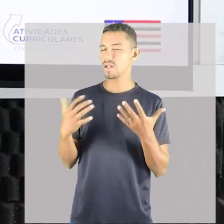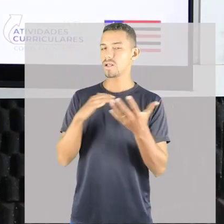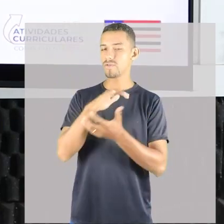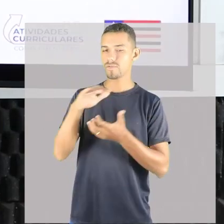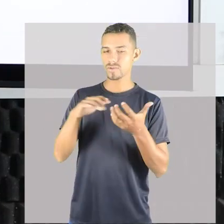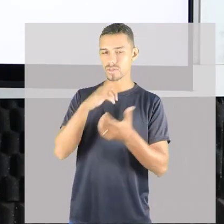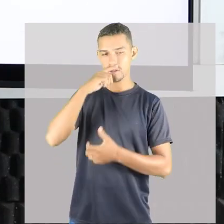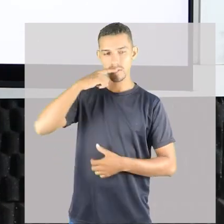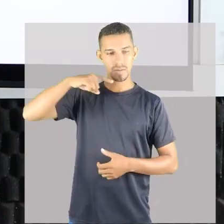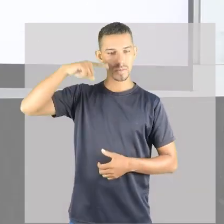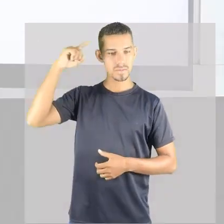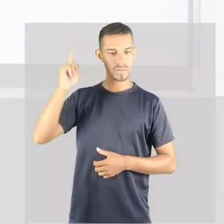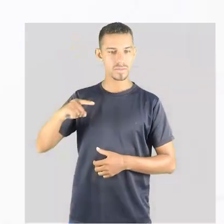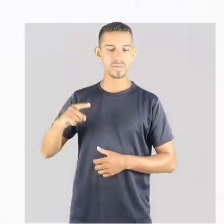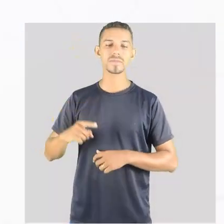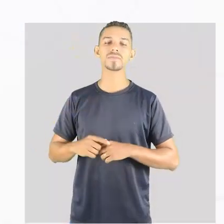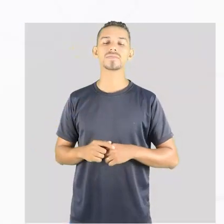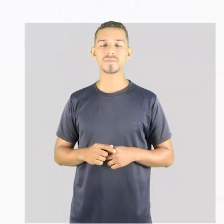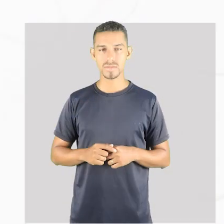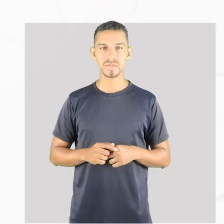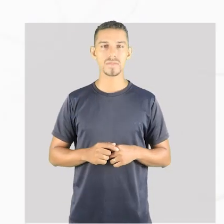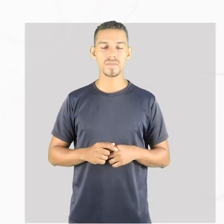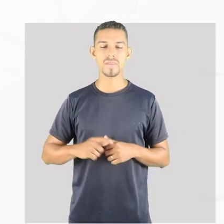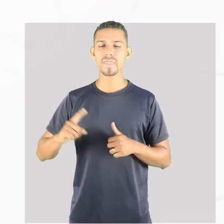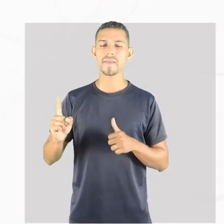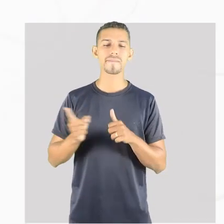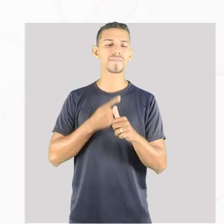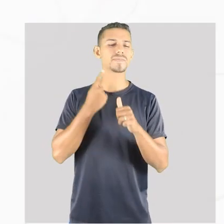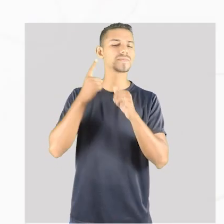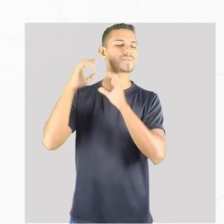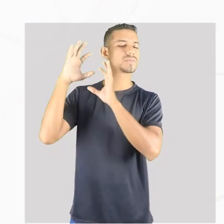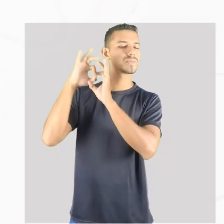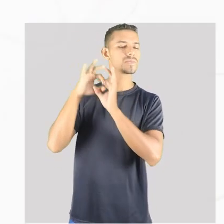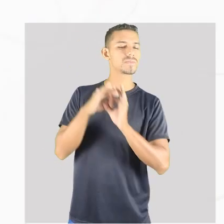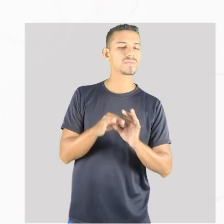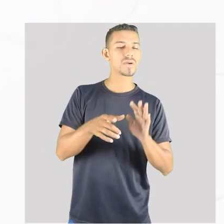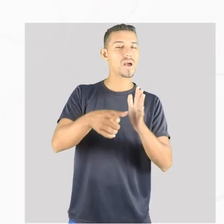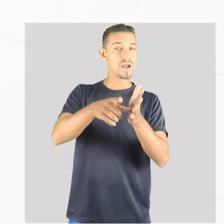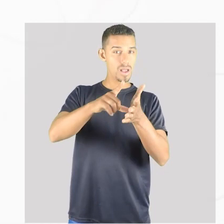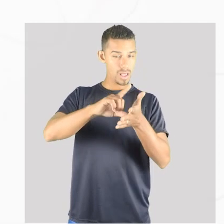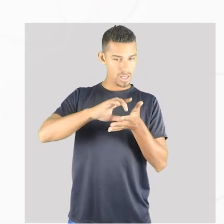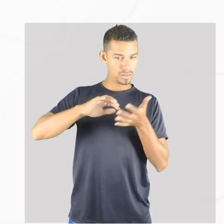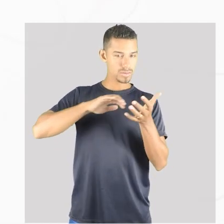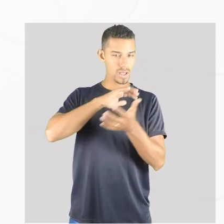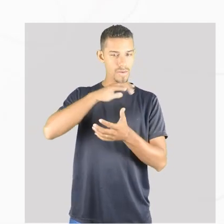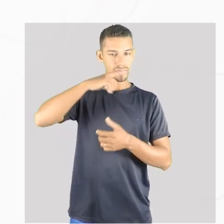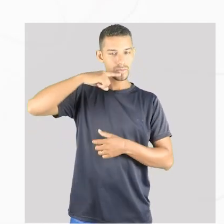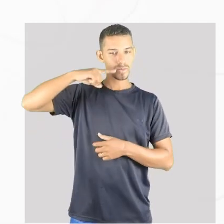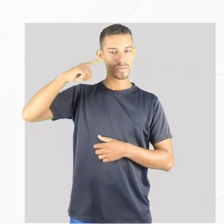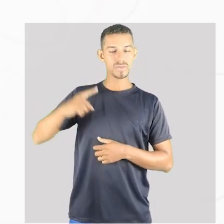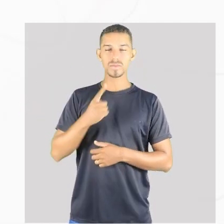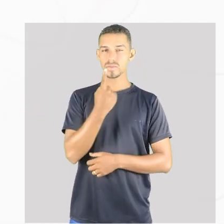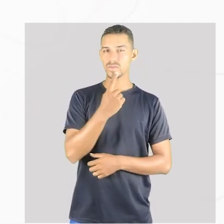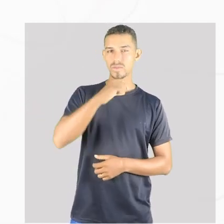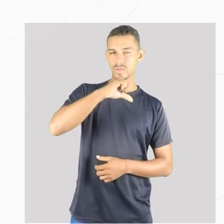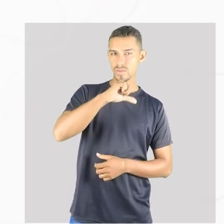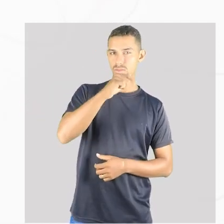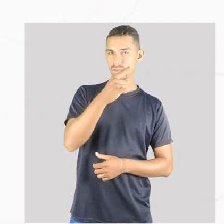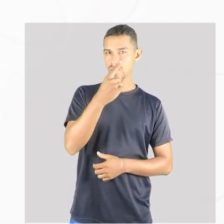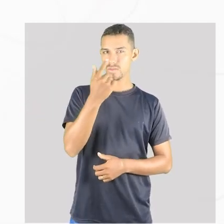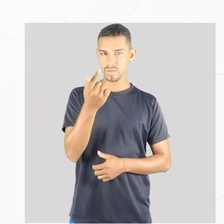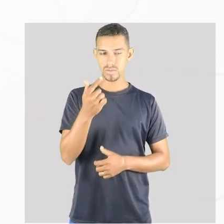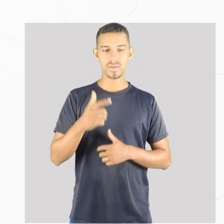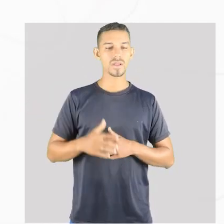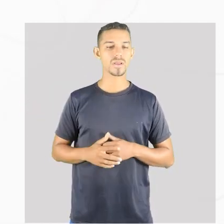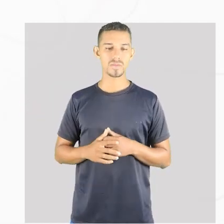lá. Então, primeiro contexto pré-revolucionário da Rússia. Antes da Revolução, o